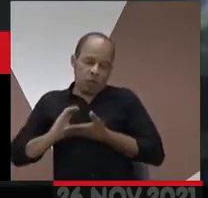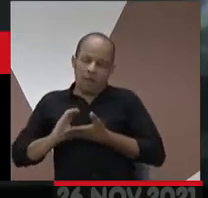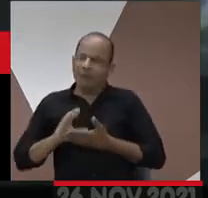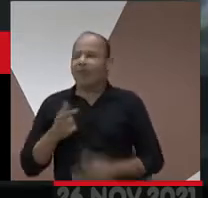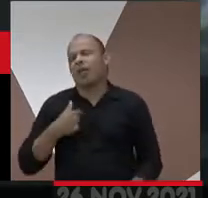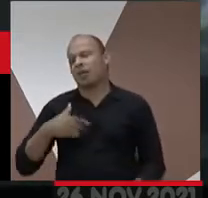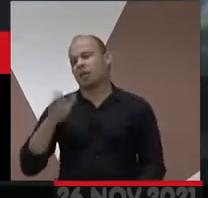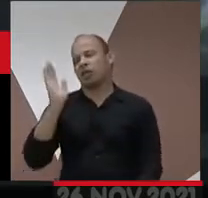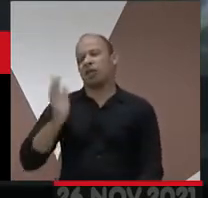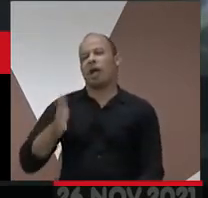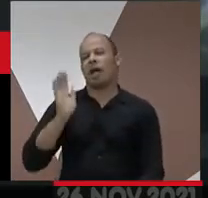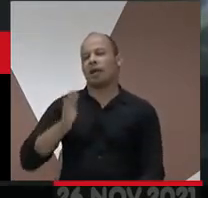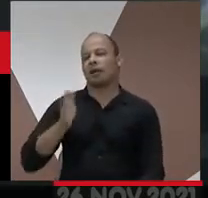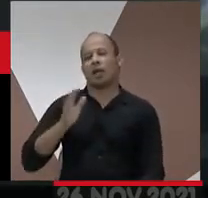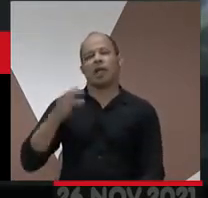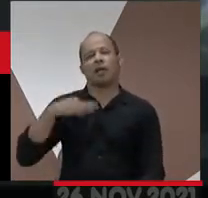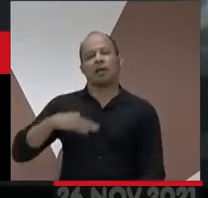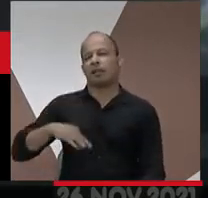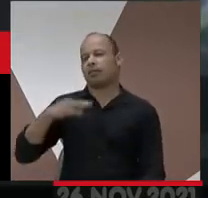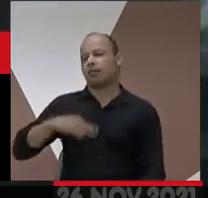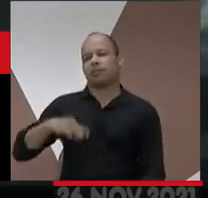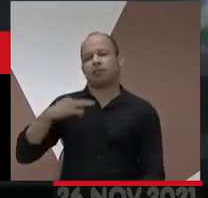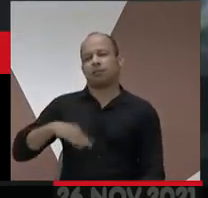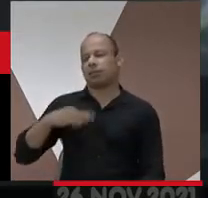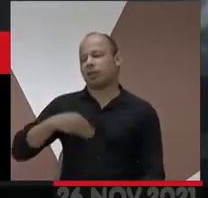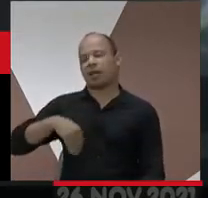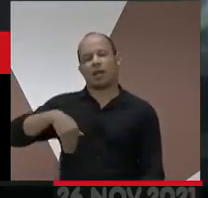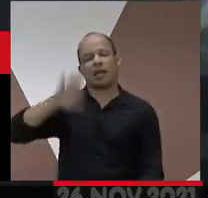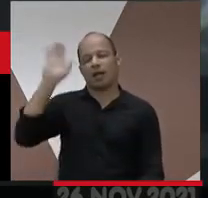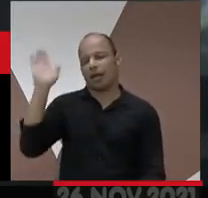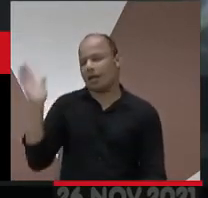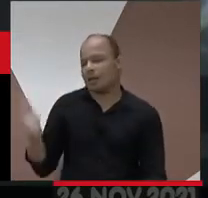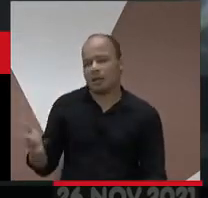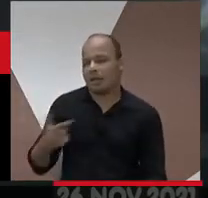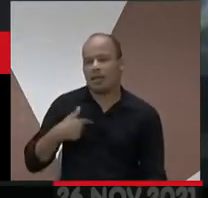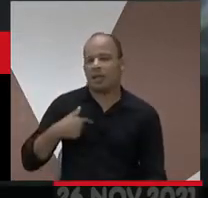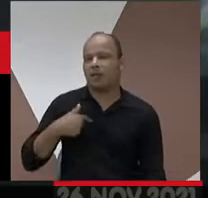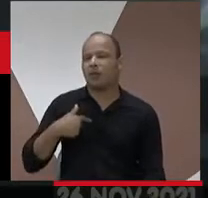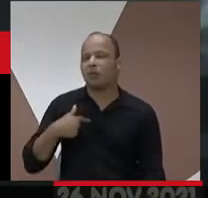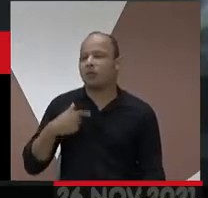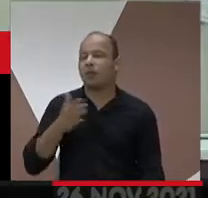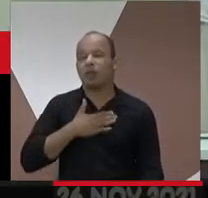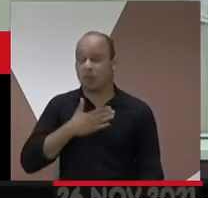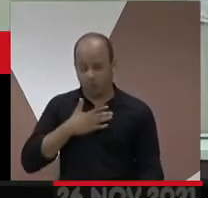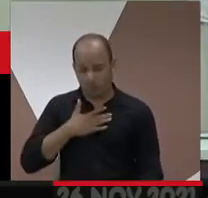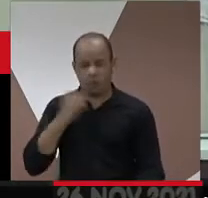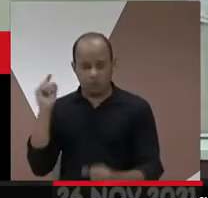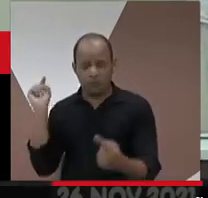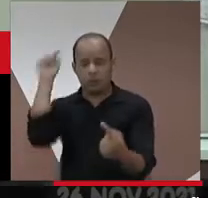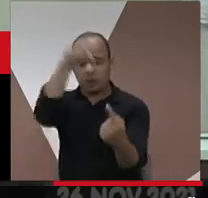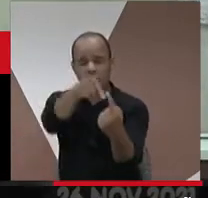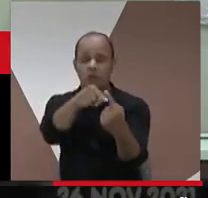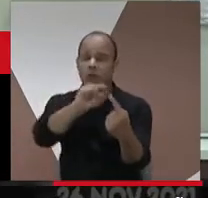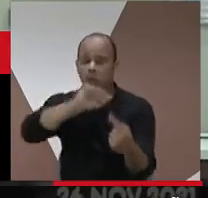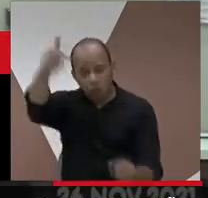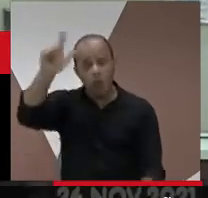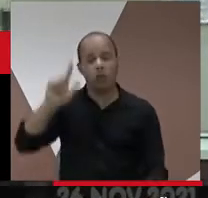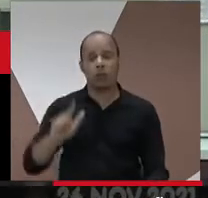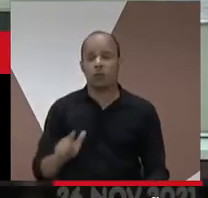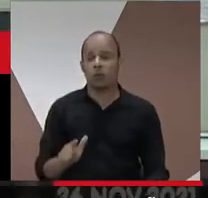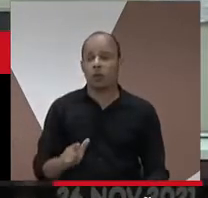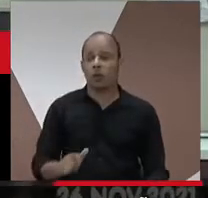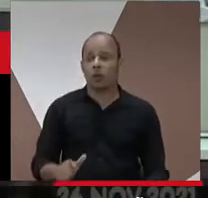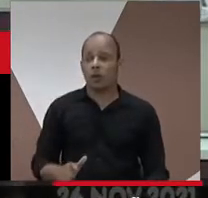ganhei suficiente para viver mais 10 vidas. Não estou isso, estou numa missão, eu estou numa